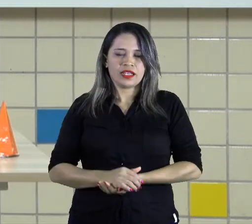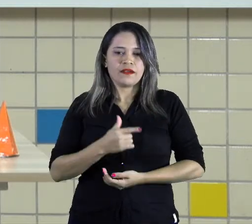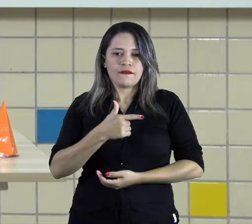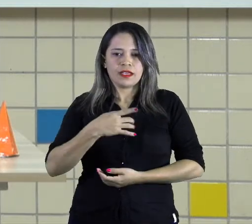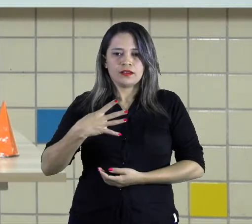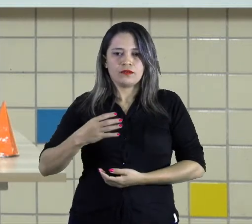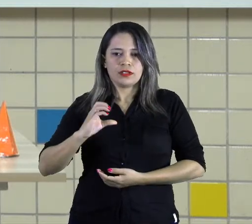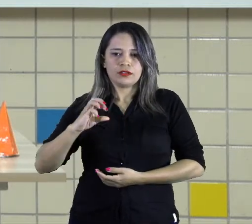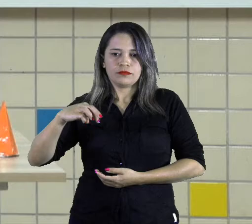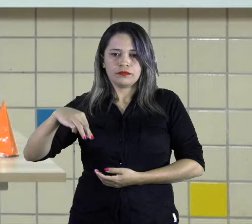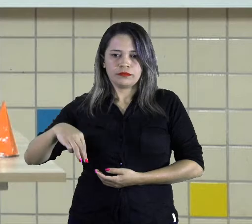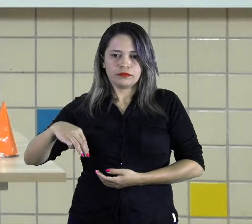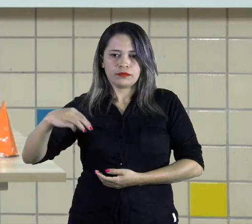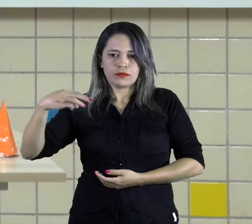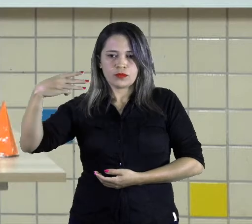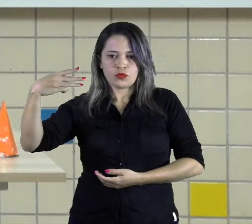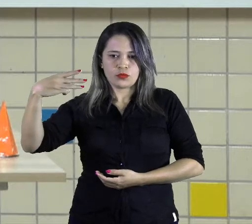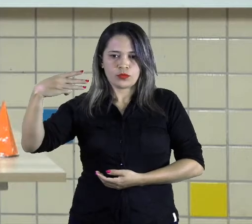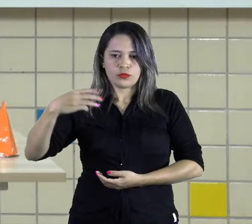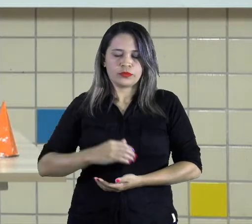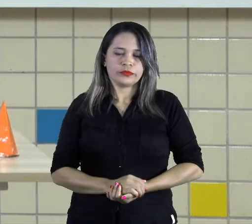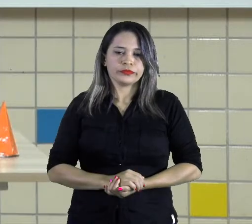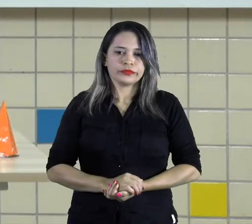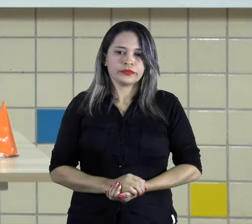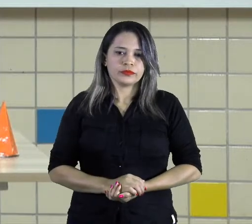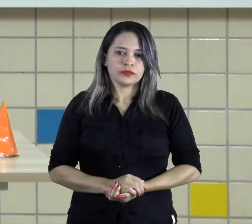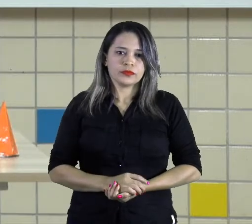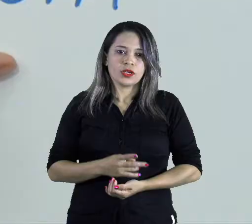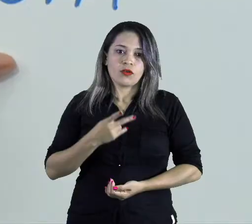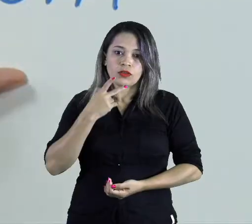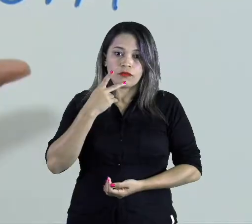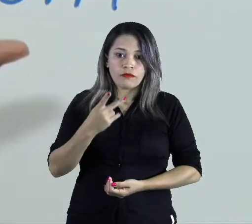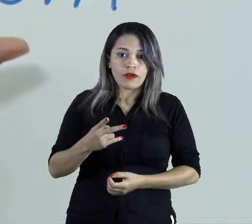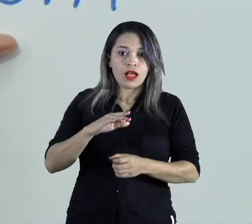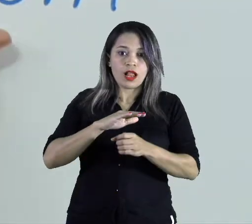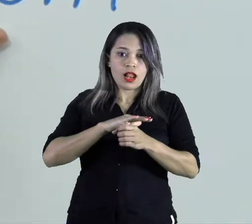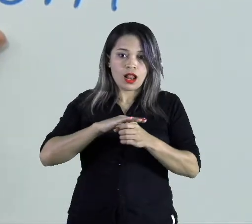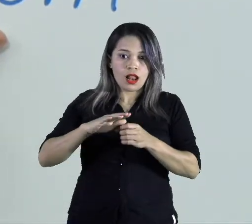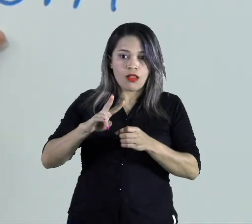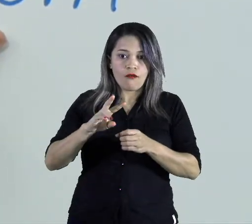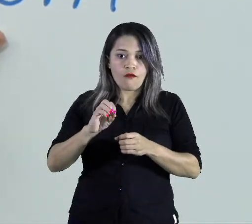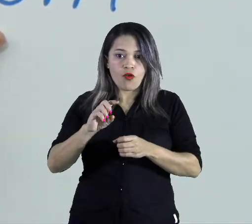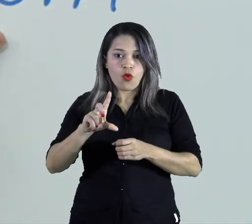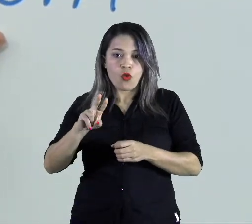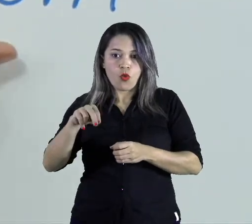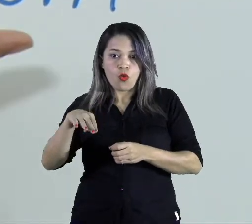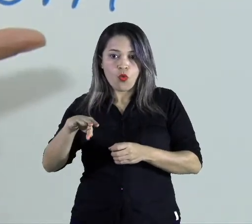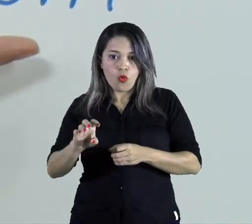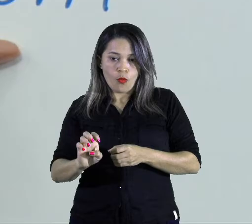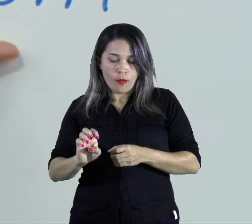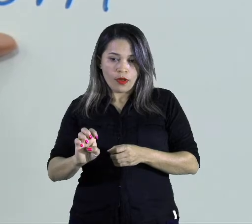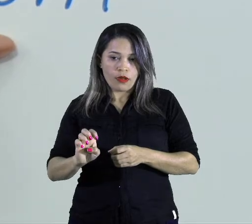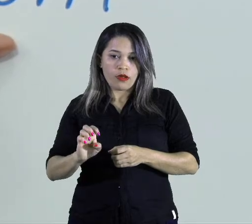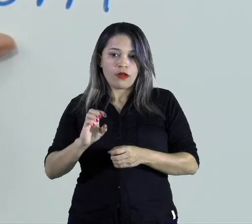24 centímetros cúbicos. Quando se trata, pessoal, de volume,